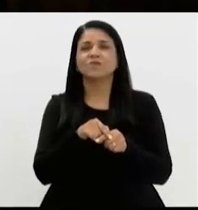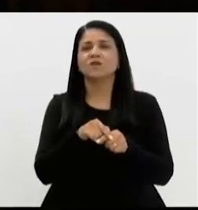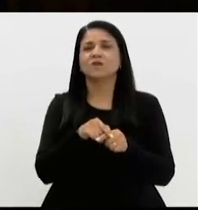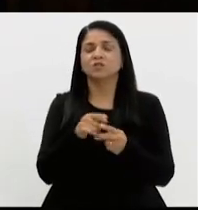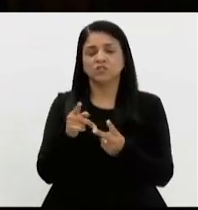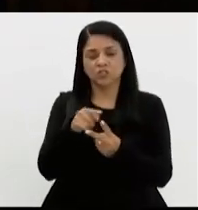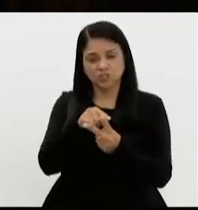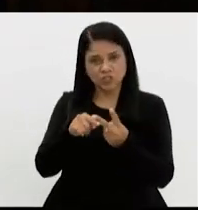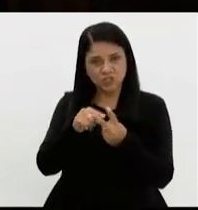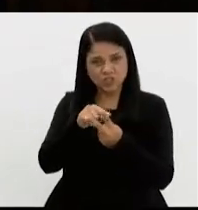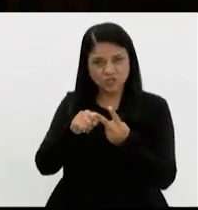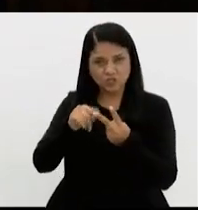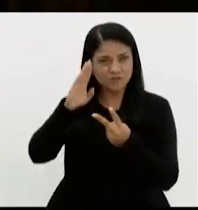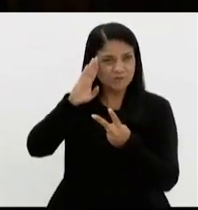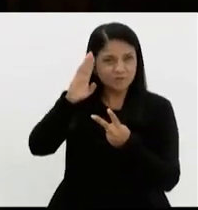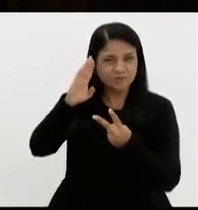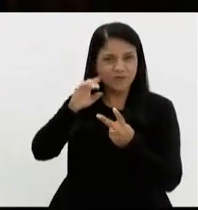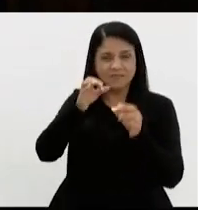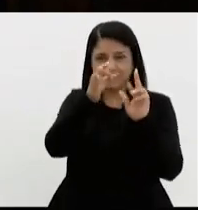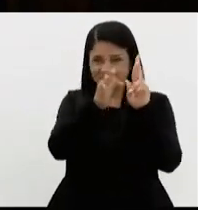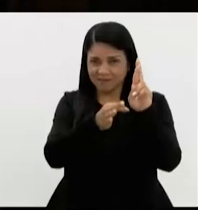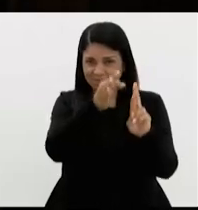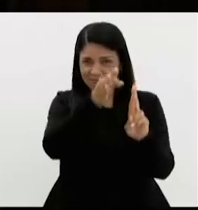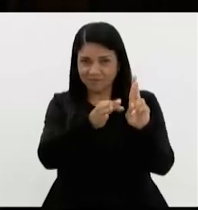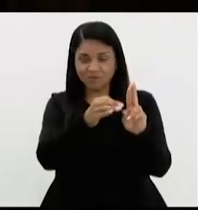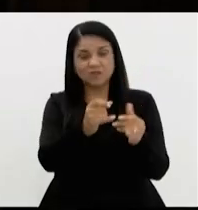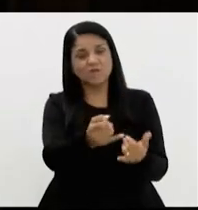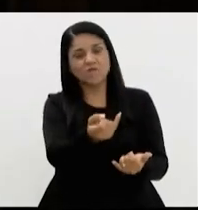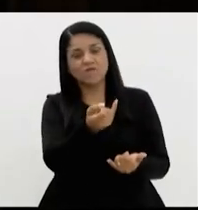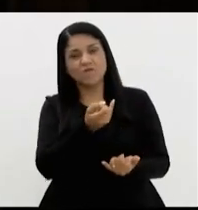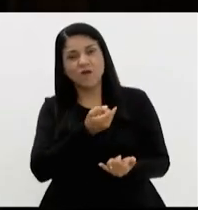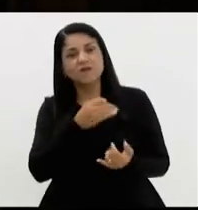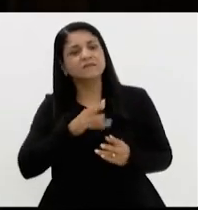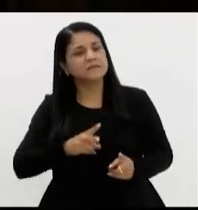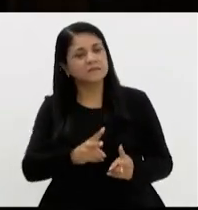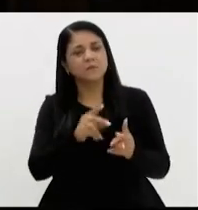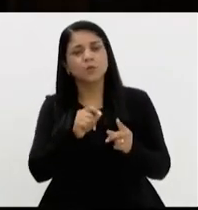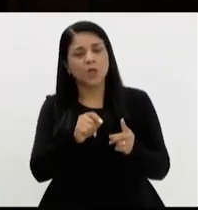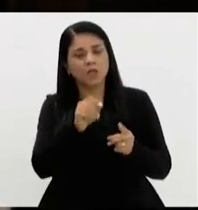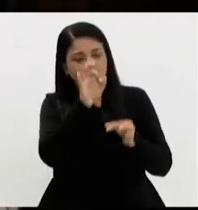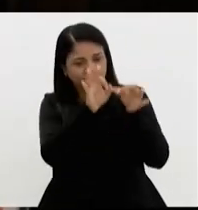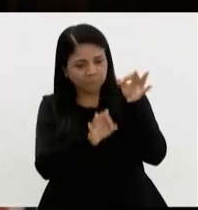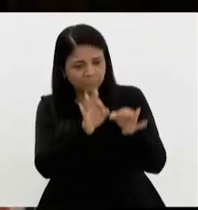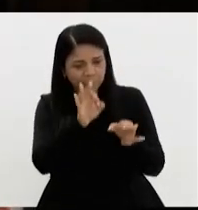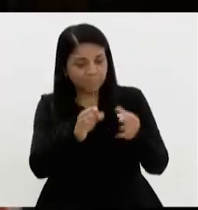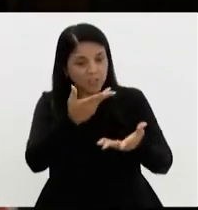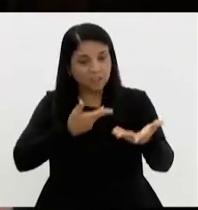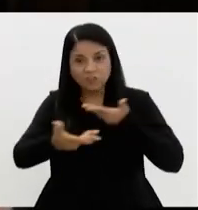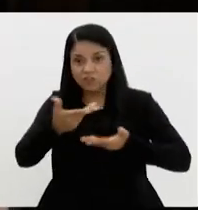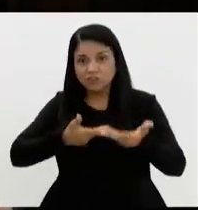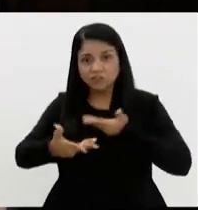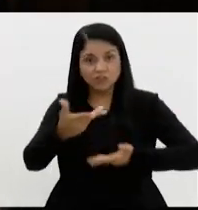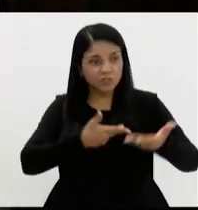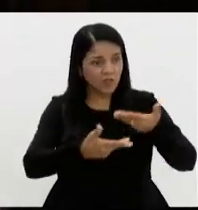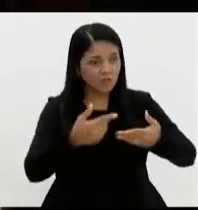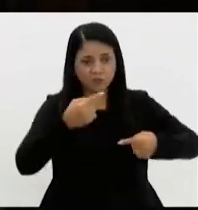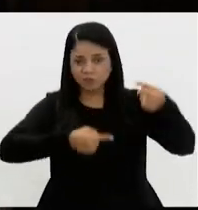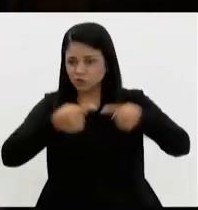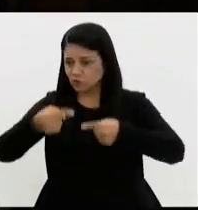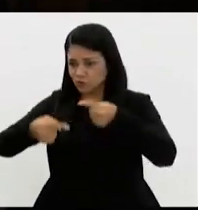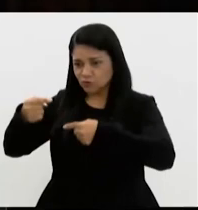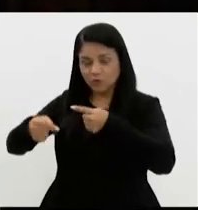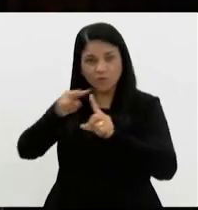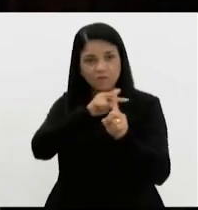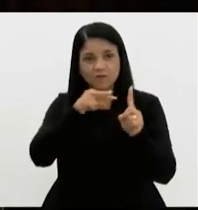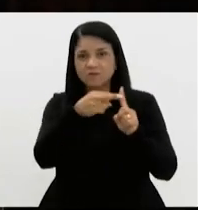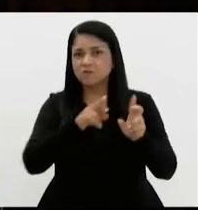desembargadores sempre dizem pra gente que ali aquela composição é uma composição dinâmica e muitas vezes nós discutimos e cada um tem uma